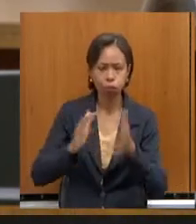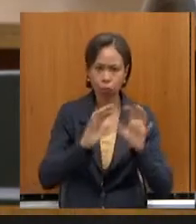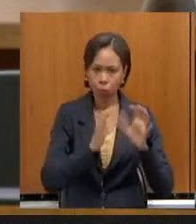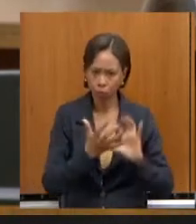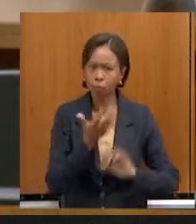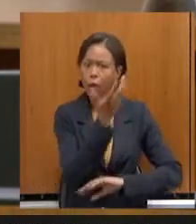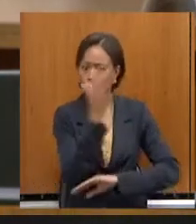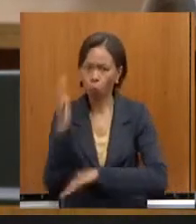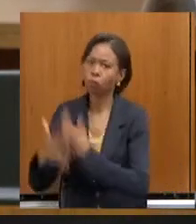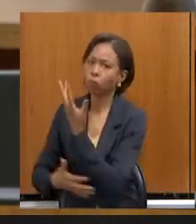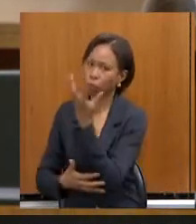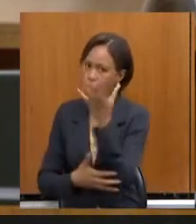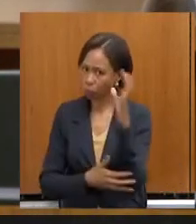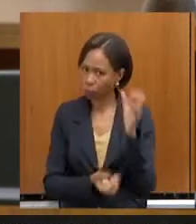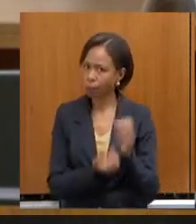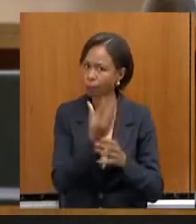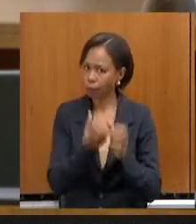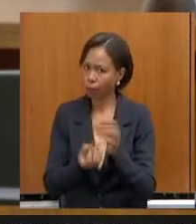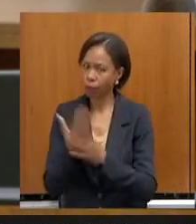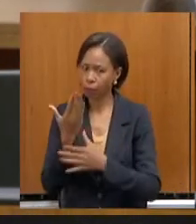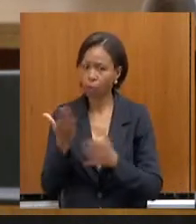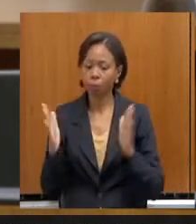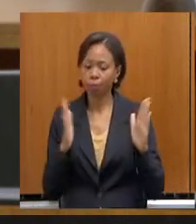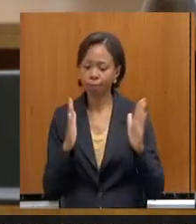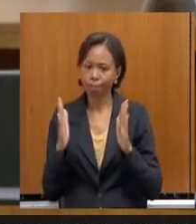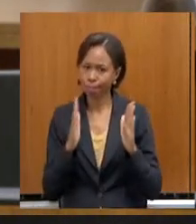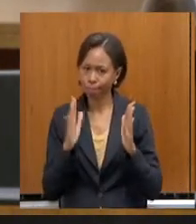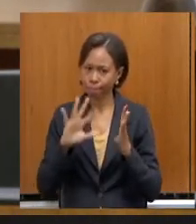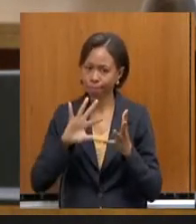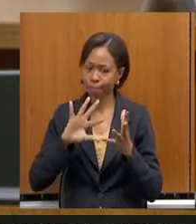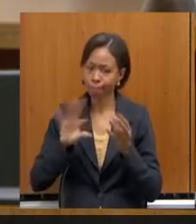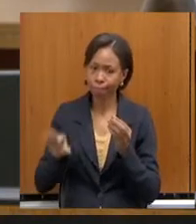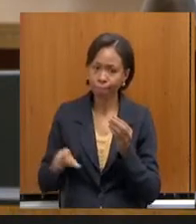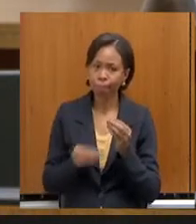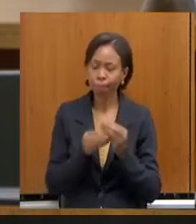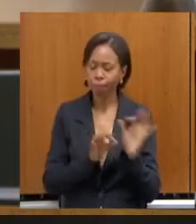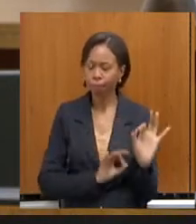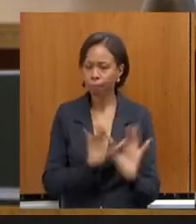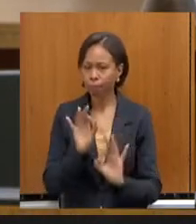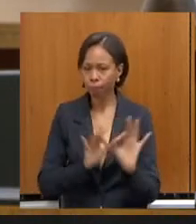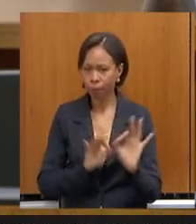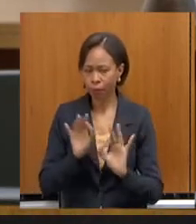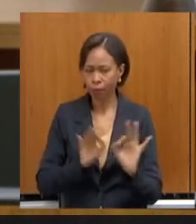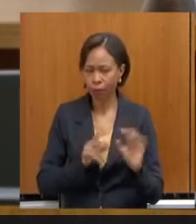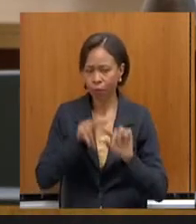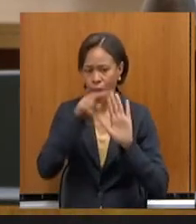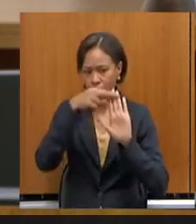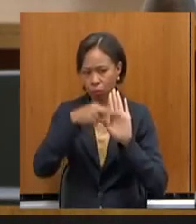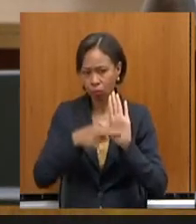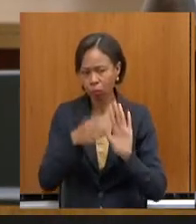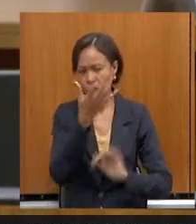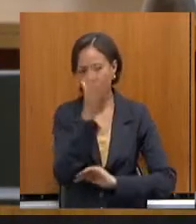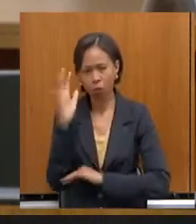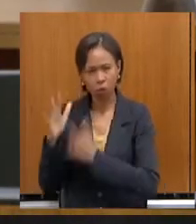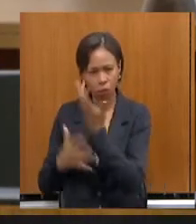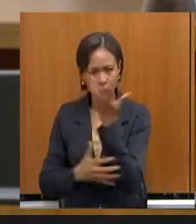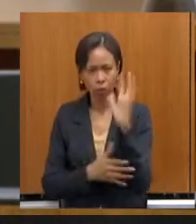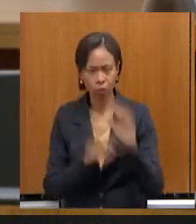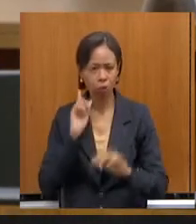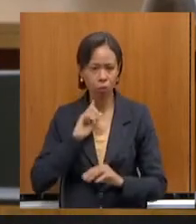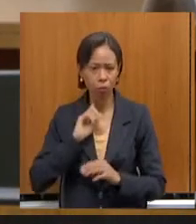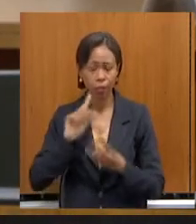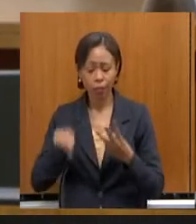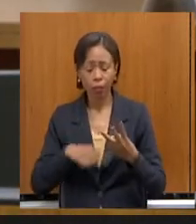especialmente agora no metal de implementação do programa de regularização ambiental no estado de Minas Gerais e o